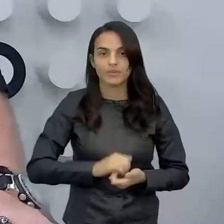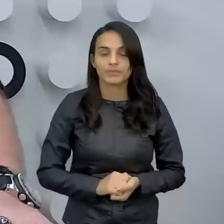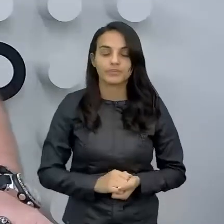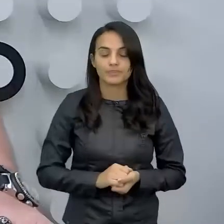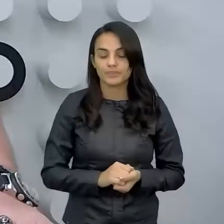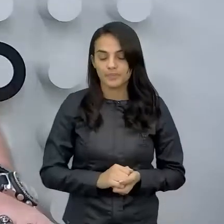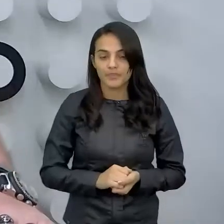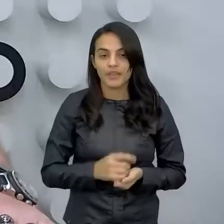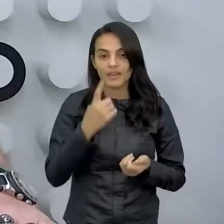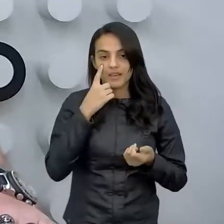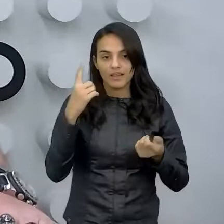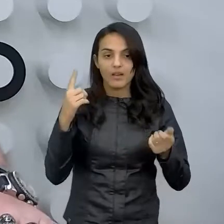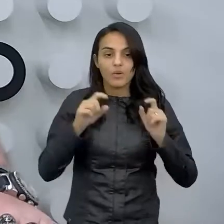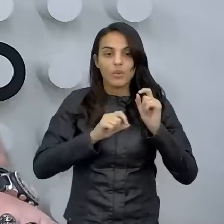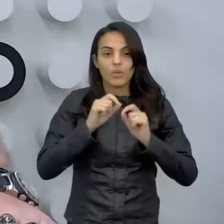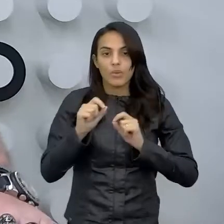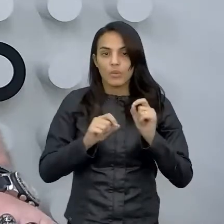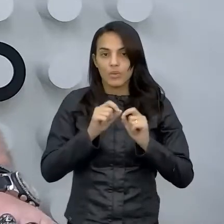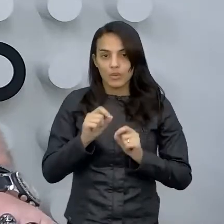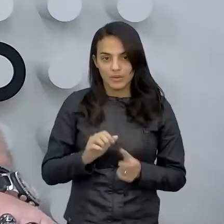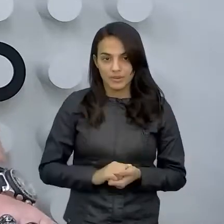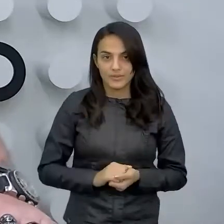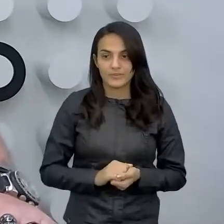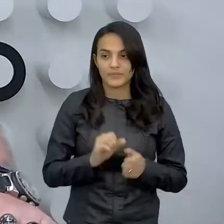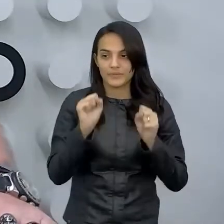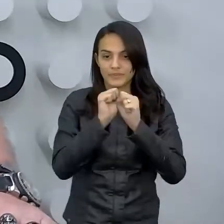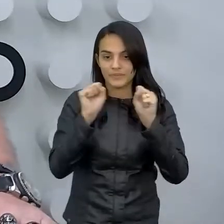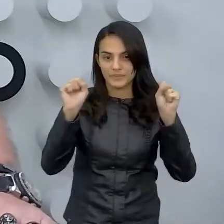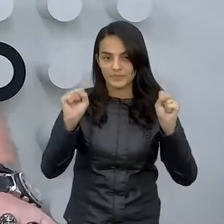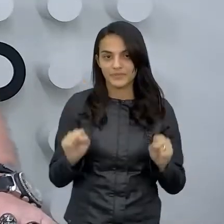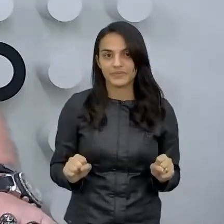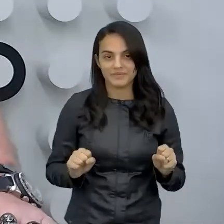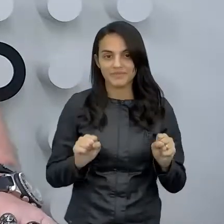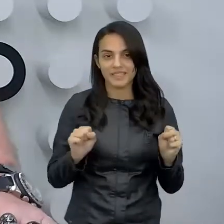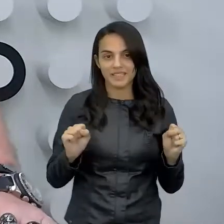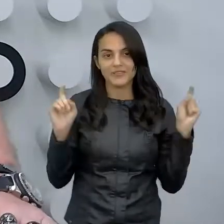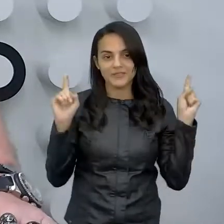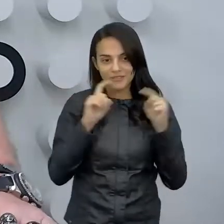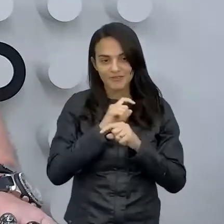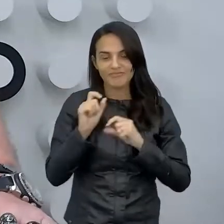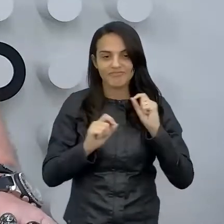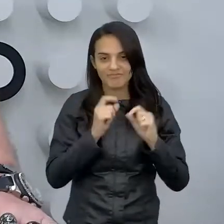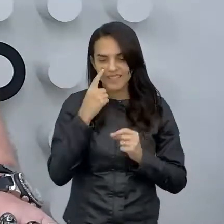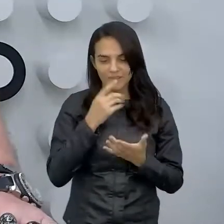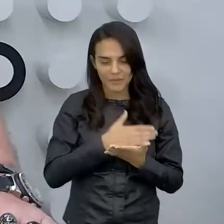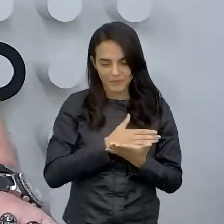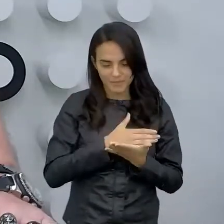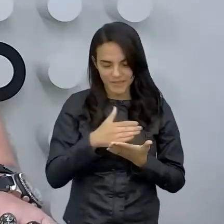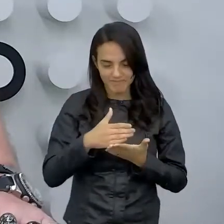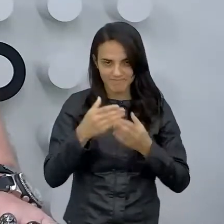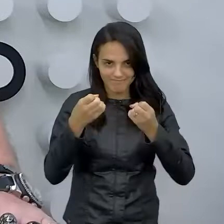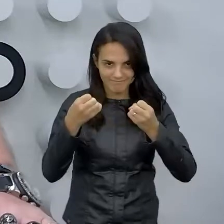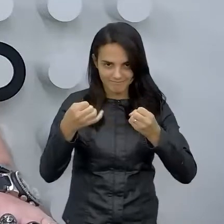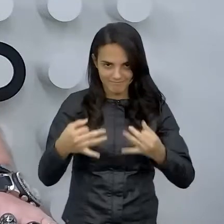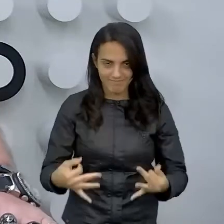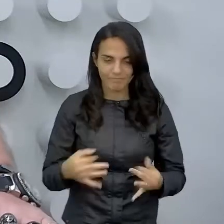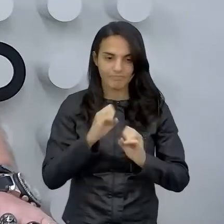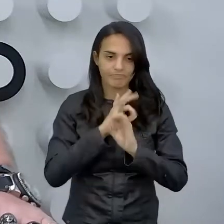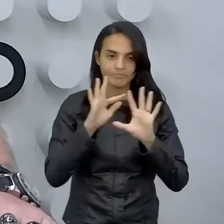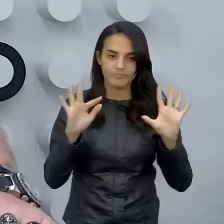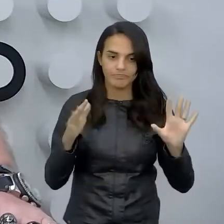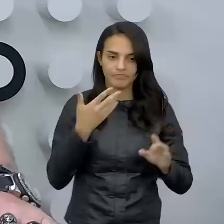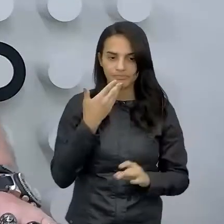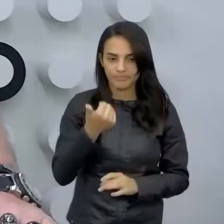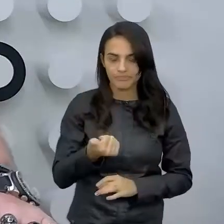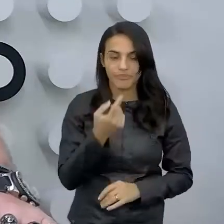sistema aí, falando aí sobre o que é um sistema complexo. Aí depois eu dou uma introdução aí para vocês entenderem melhor, tá